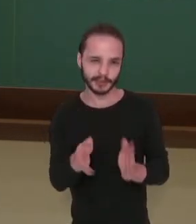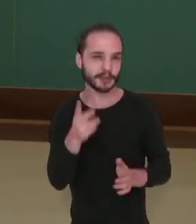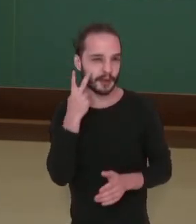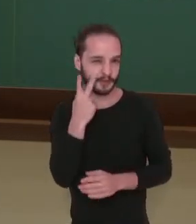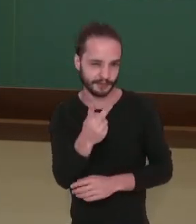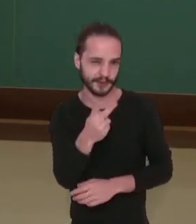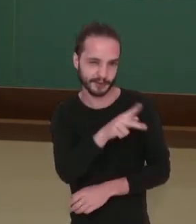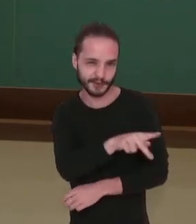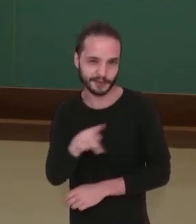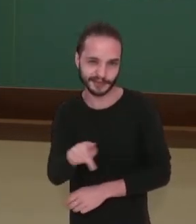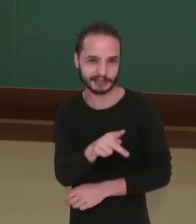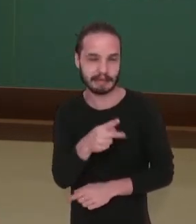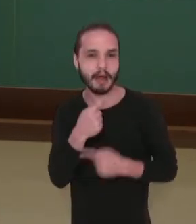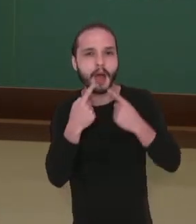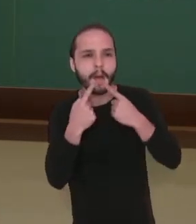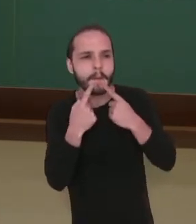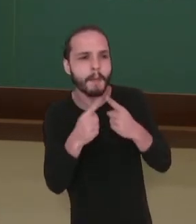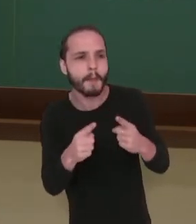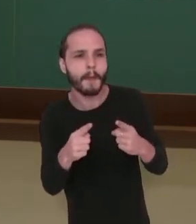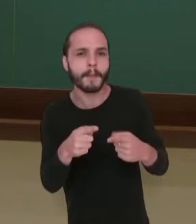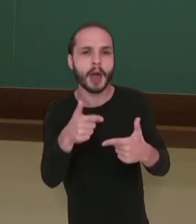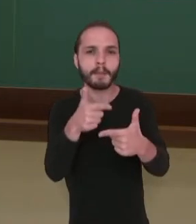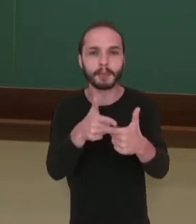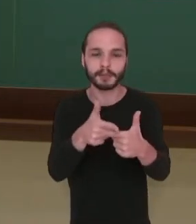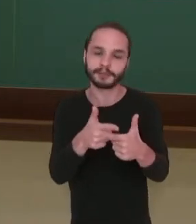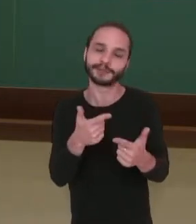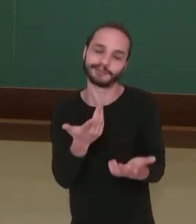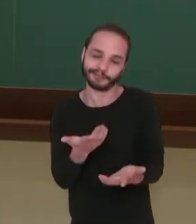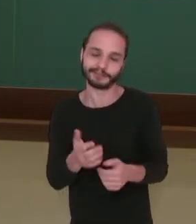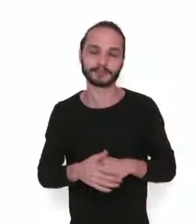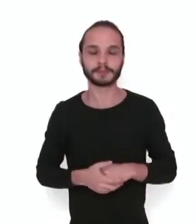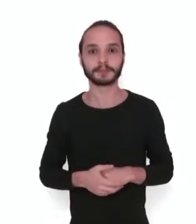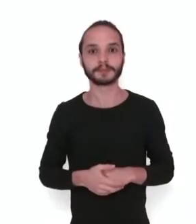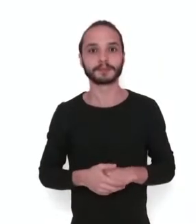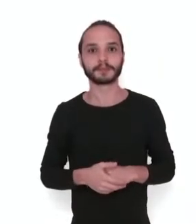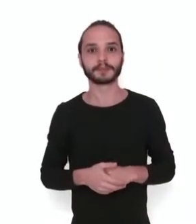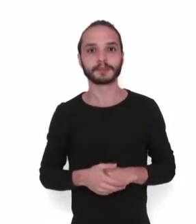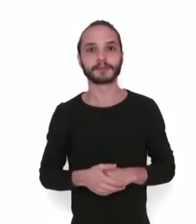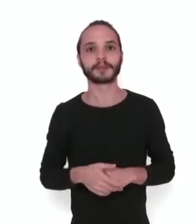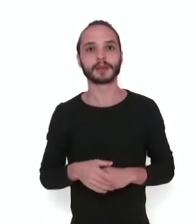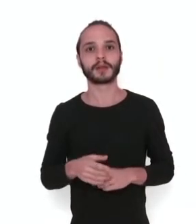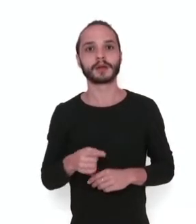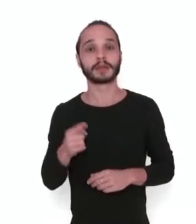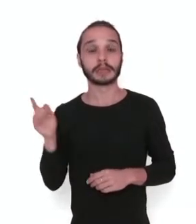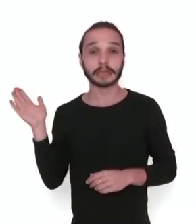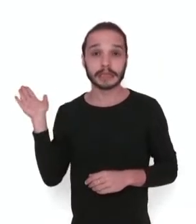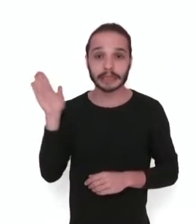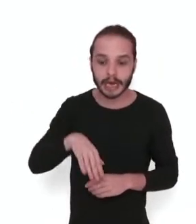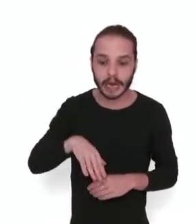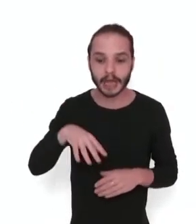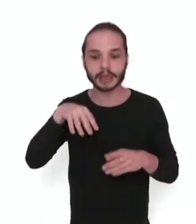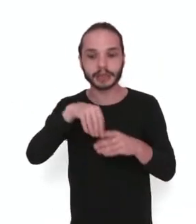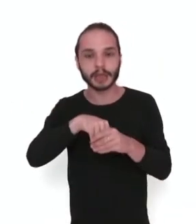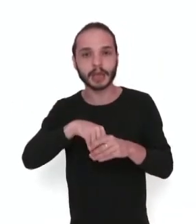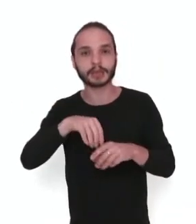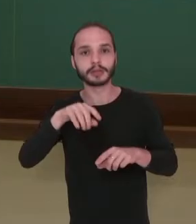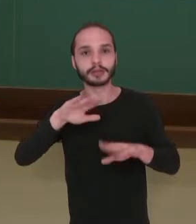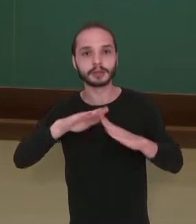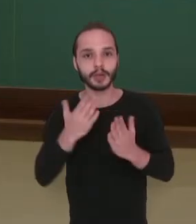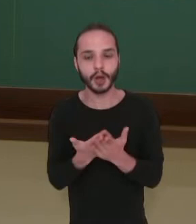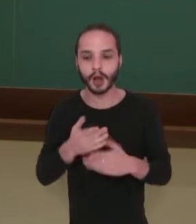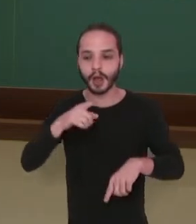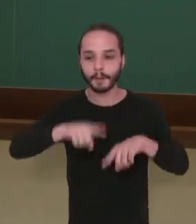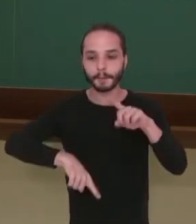professor reclamando sobre isso, quanto algum colega. Trazer para a instituição de ensino qualquer material não